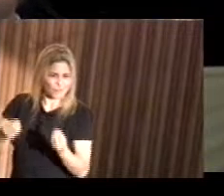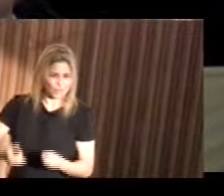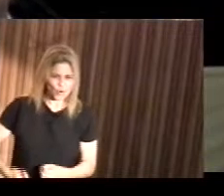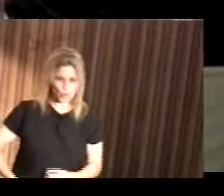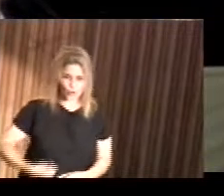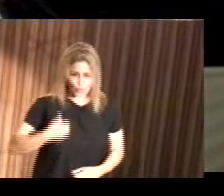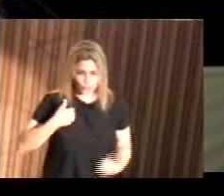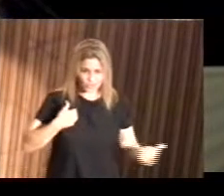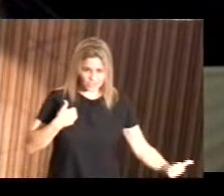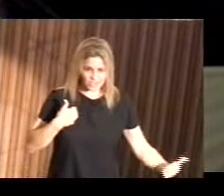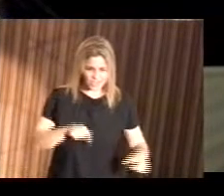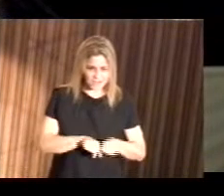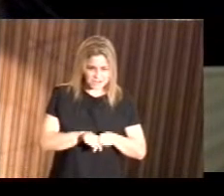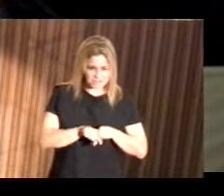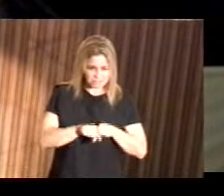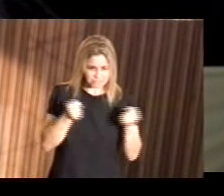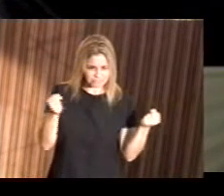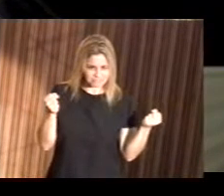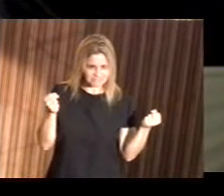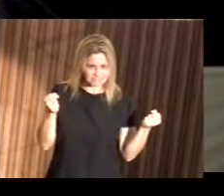daquele mundo.